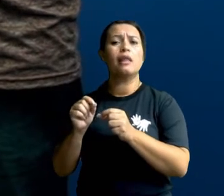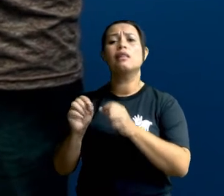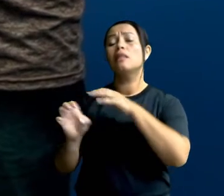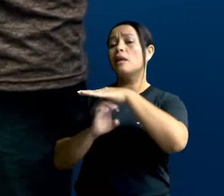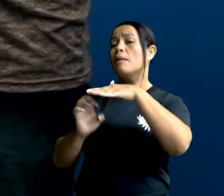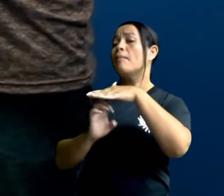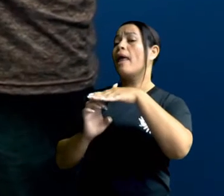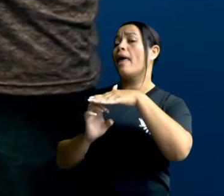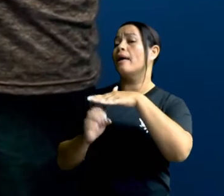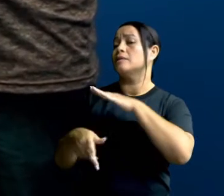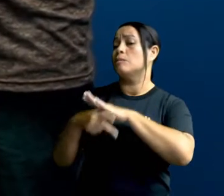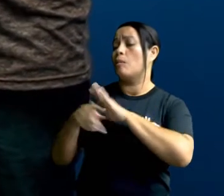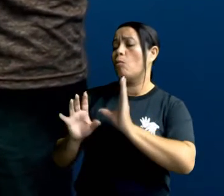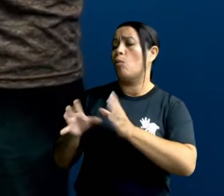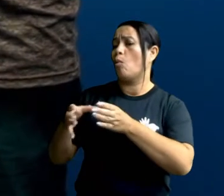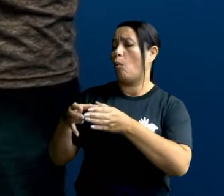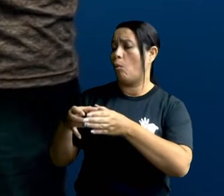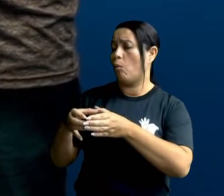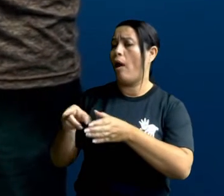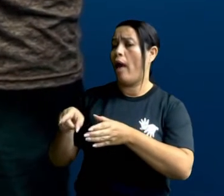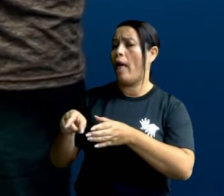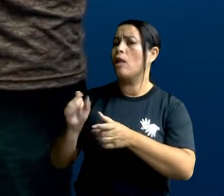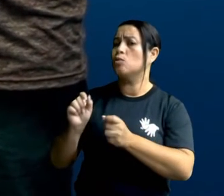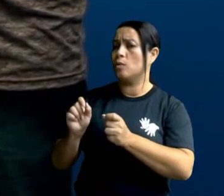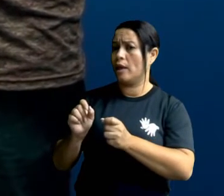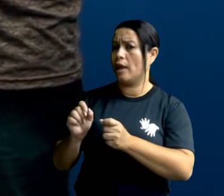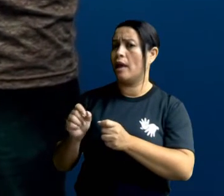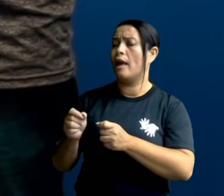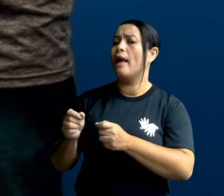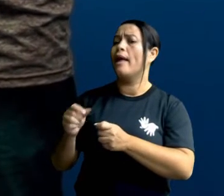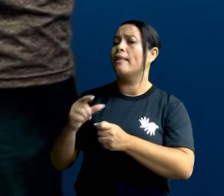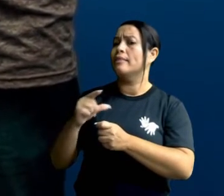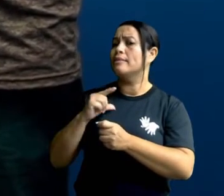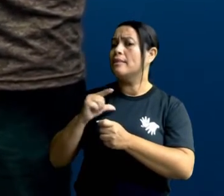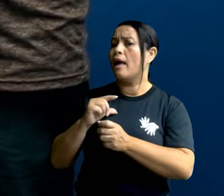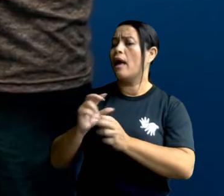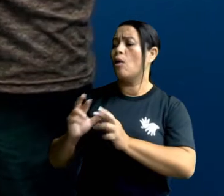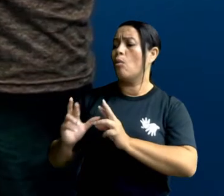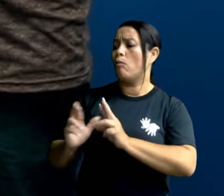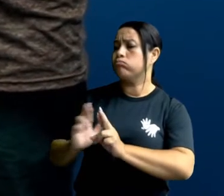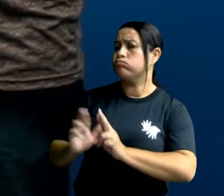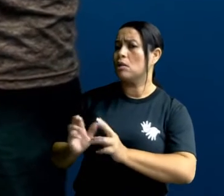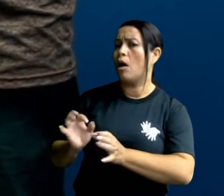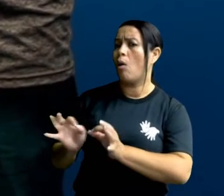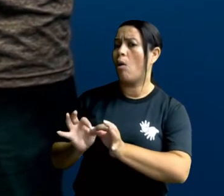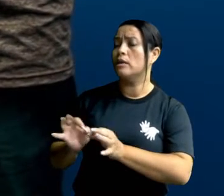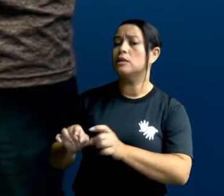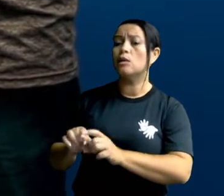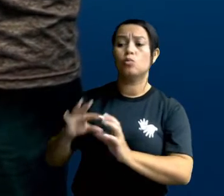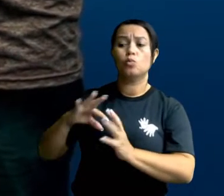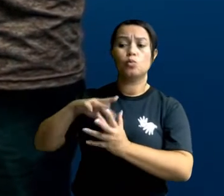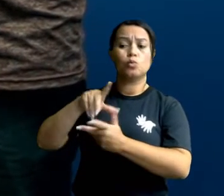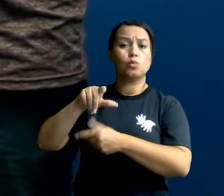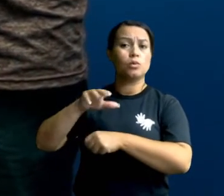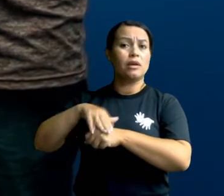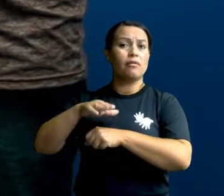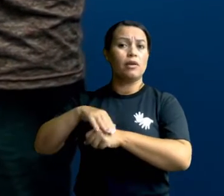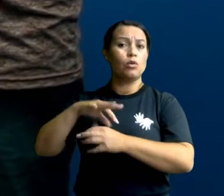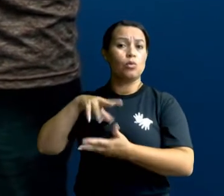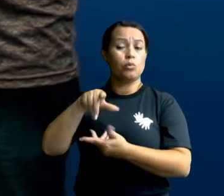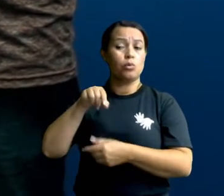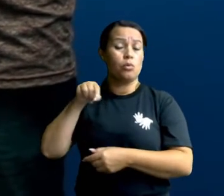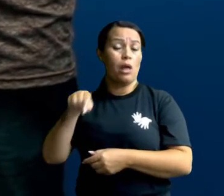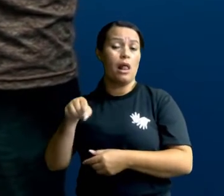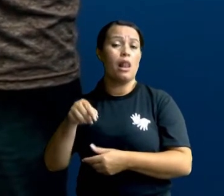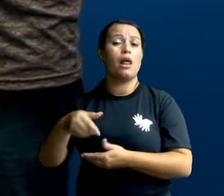Então, elas gerenciam, né, influenciam bastante tudo que é produzido no mundo, certo?